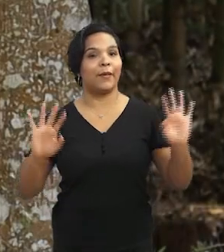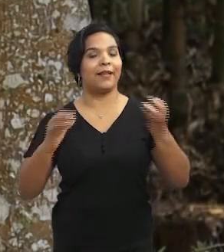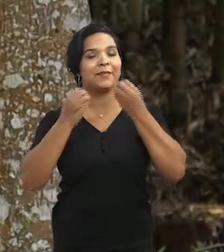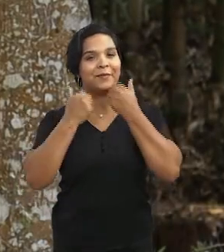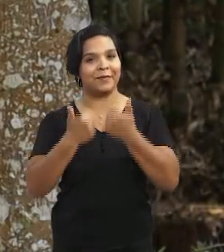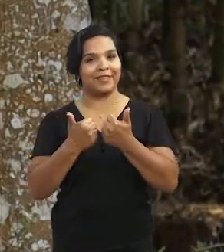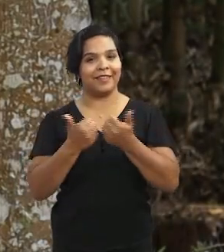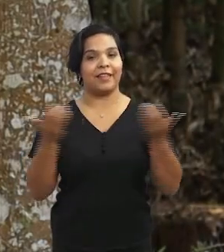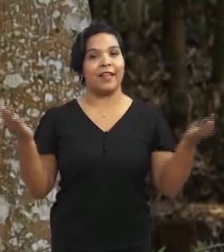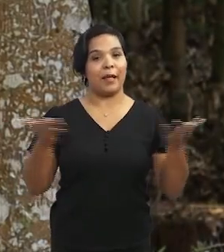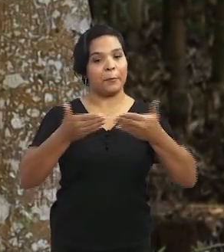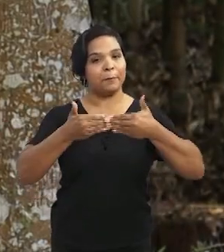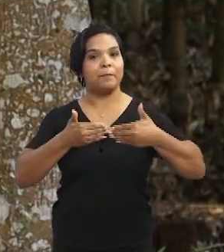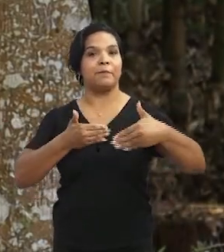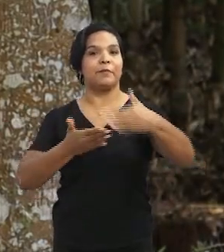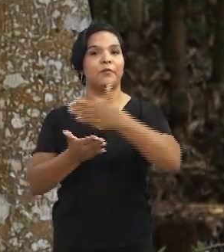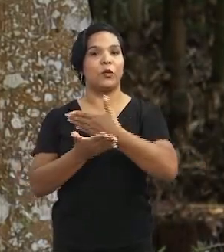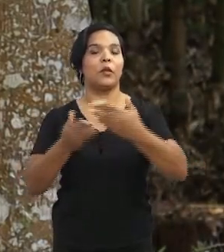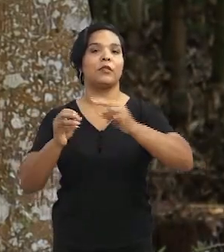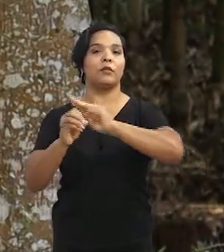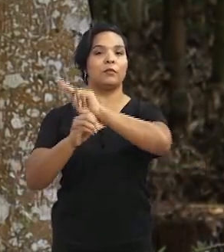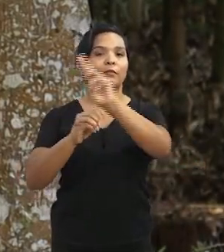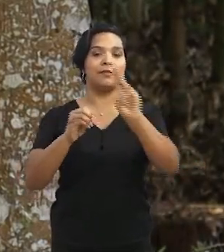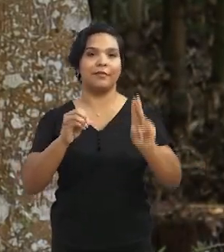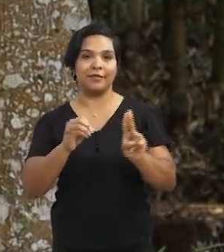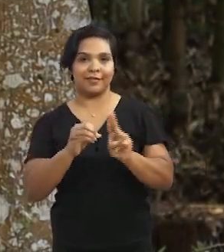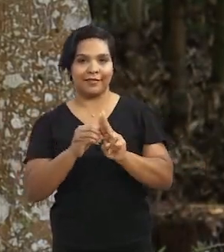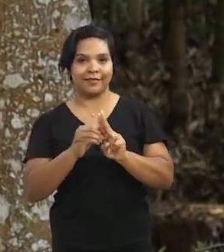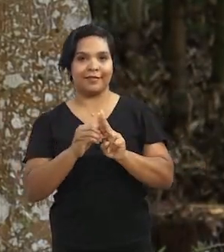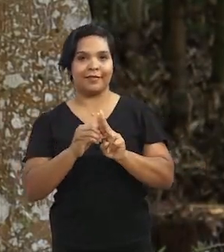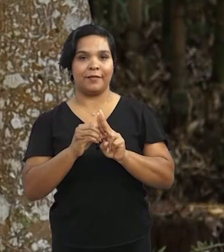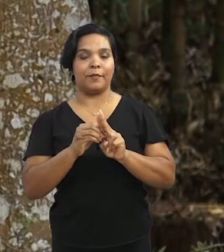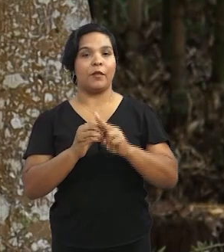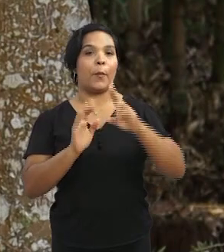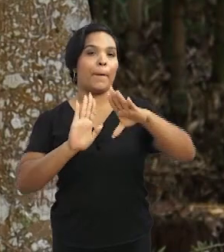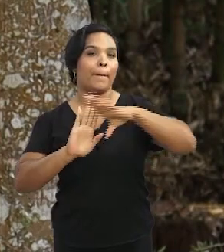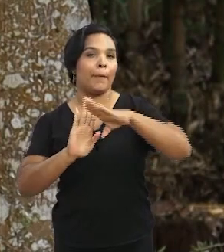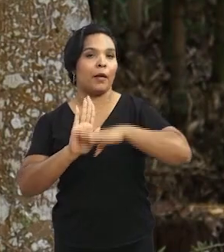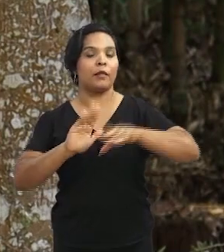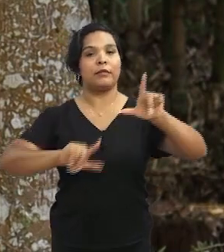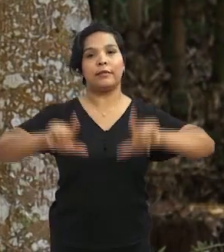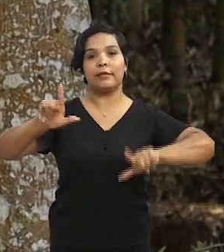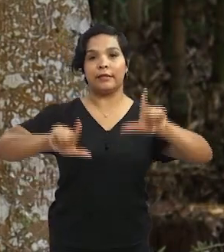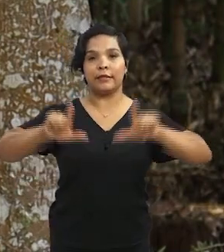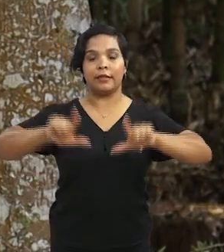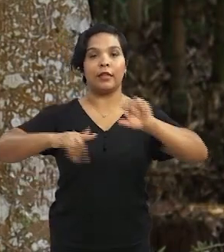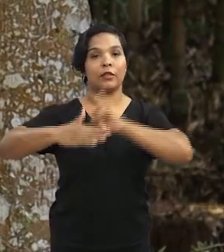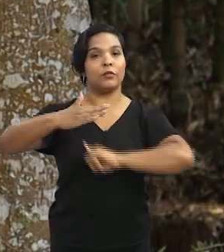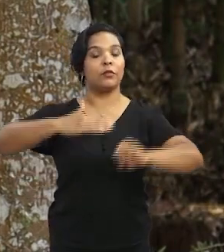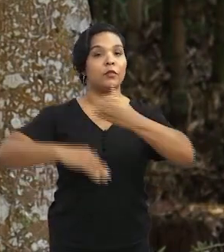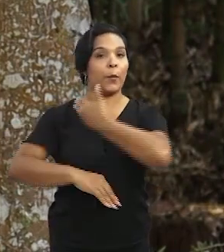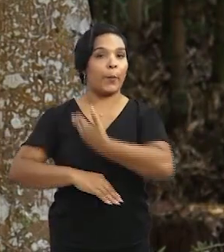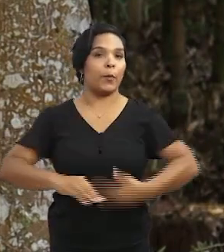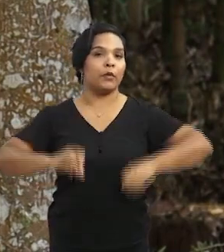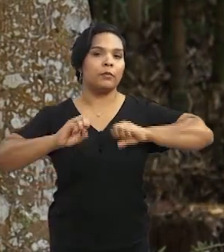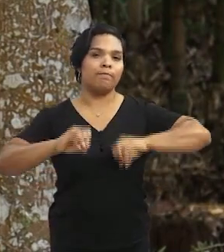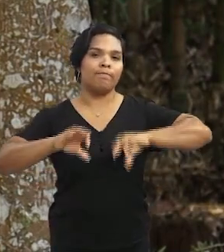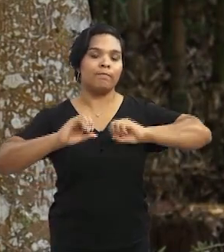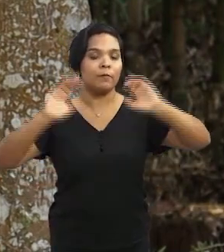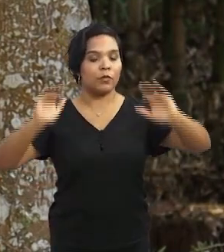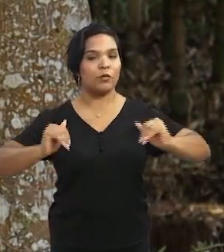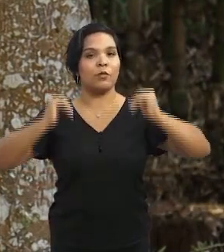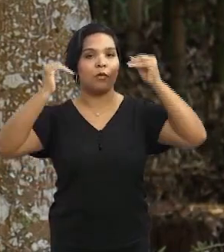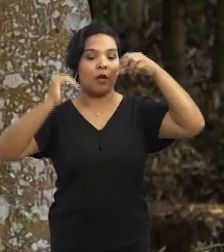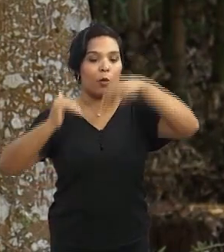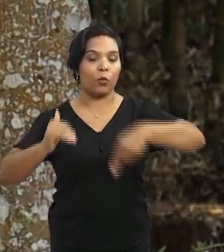Olá, tudo bem? A partir de agora começa mais um Univerciência, um programa feito por TVs e instituições públicas de ensino